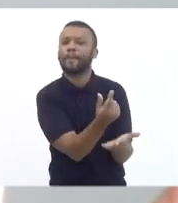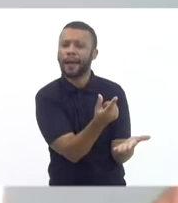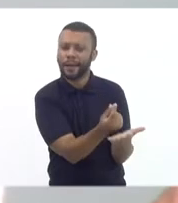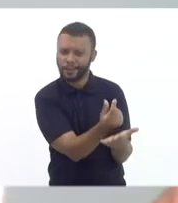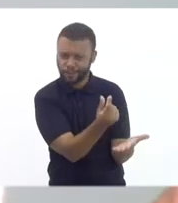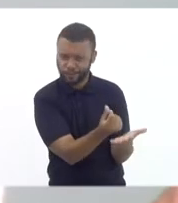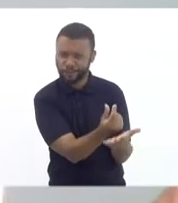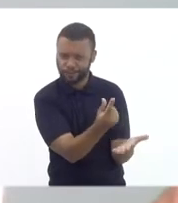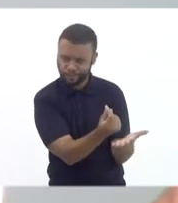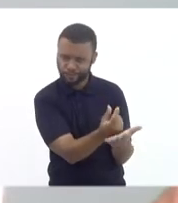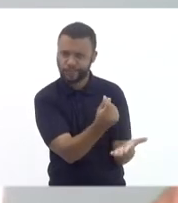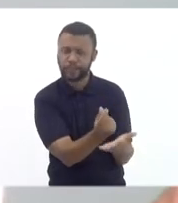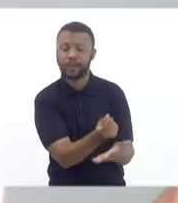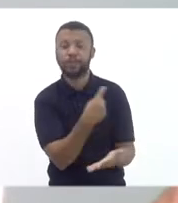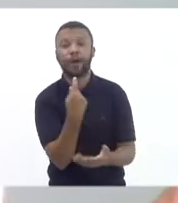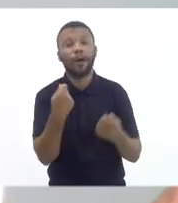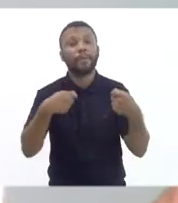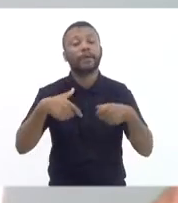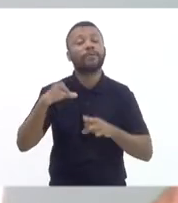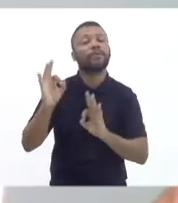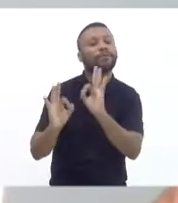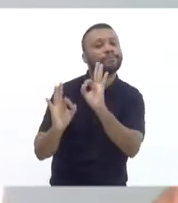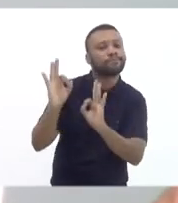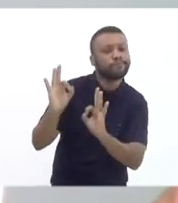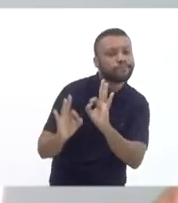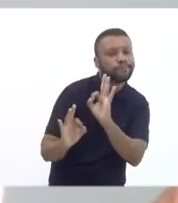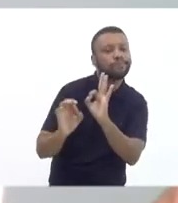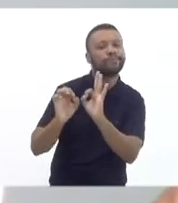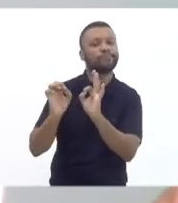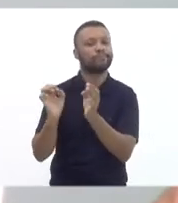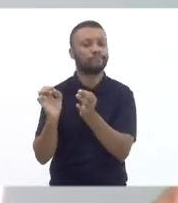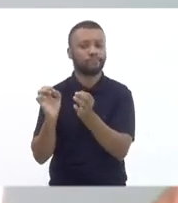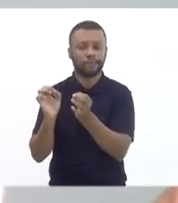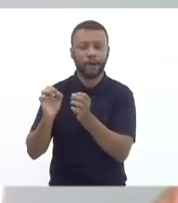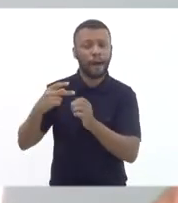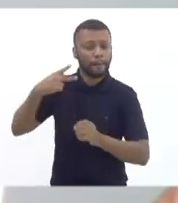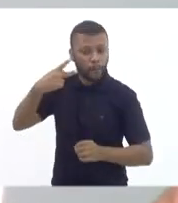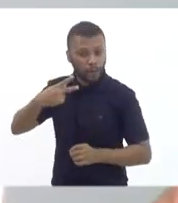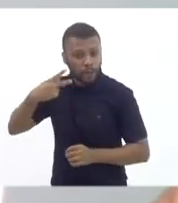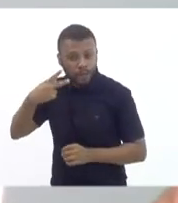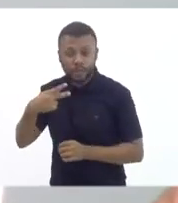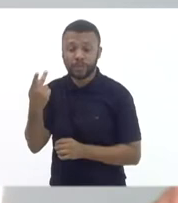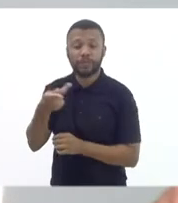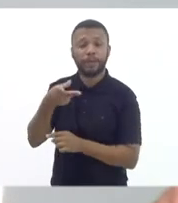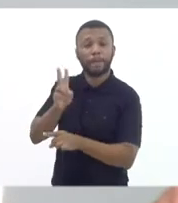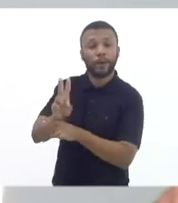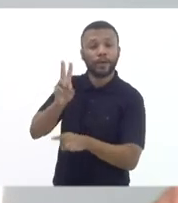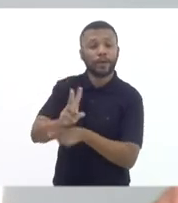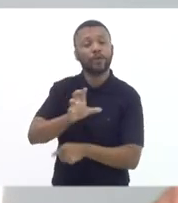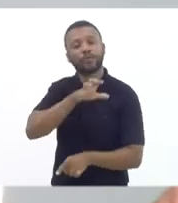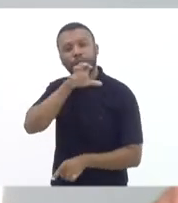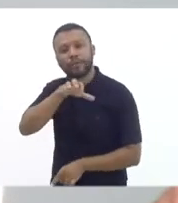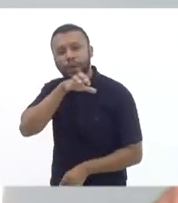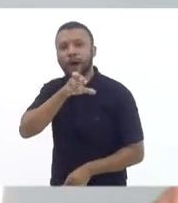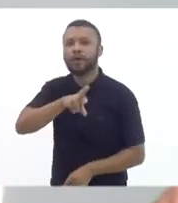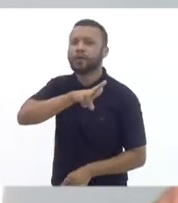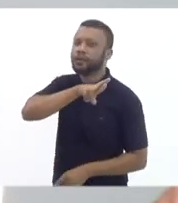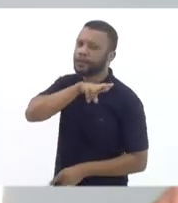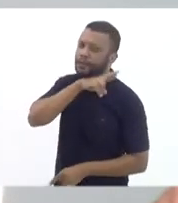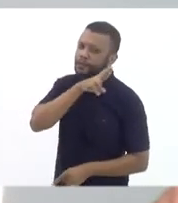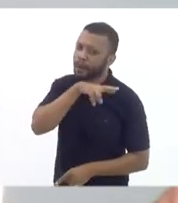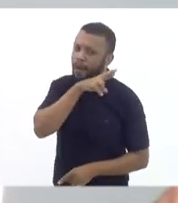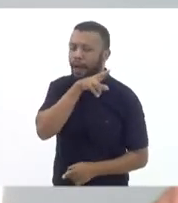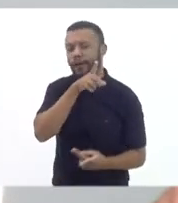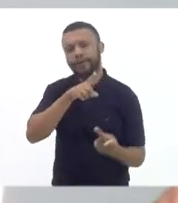de proteção de animais silvestres, exóticos e afins. E tratando